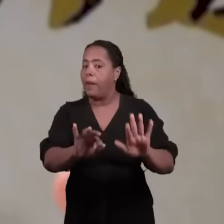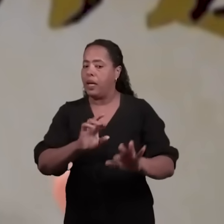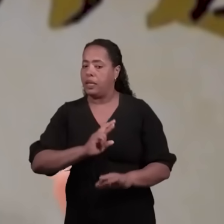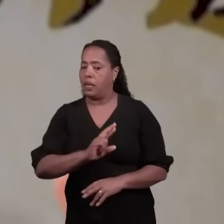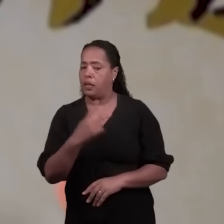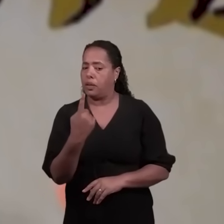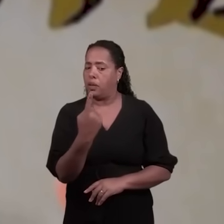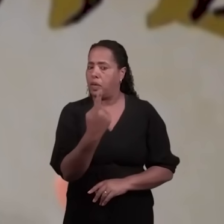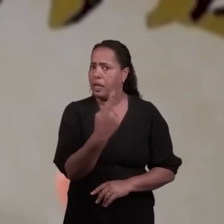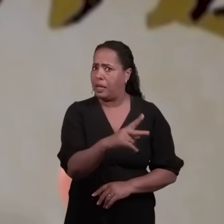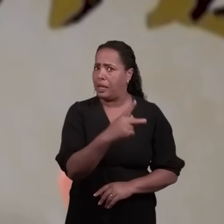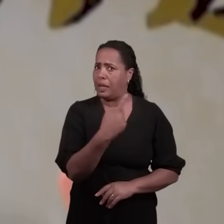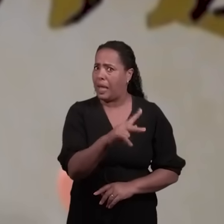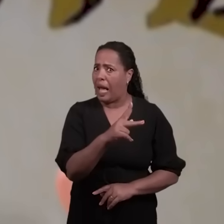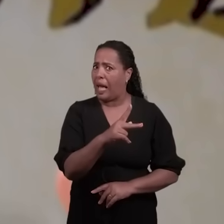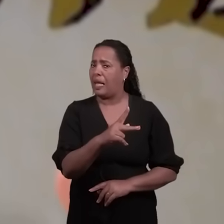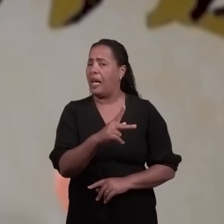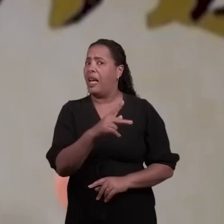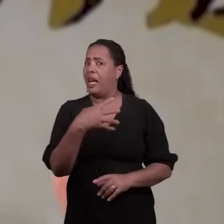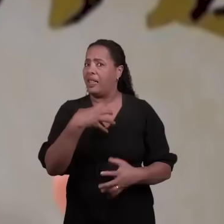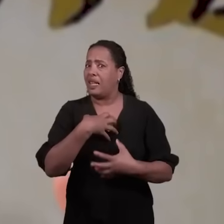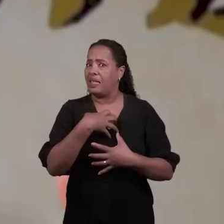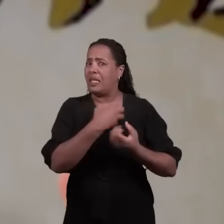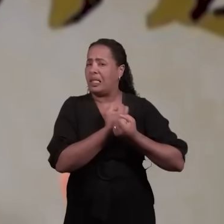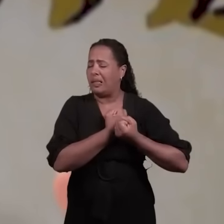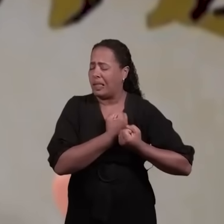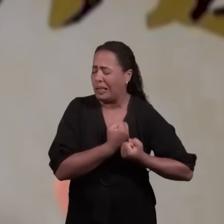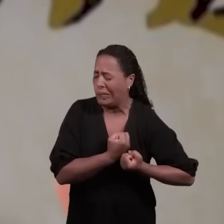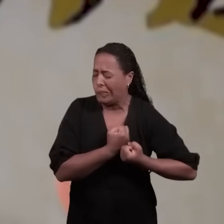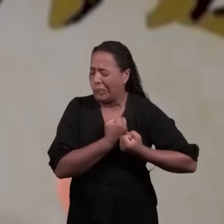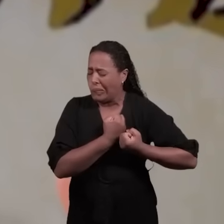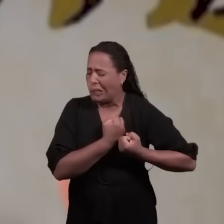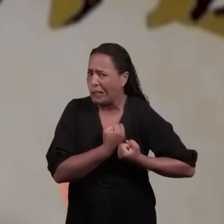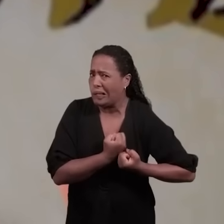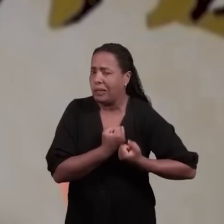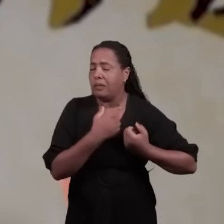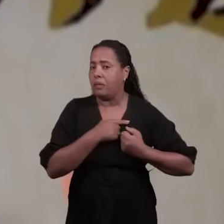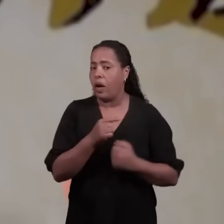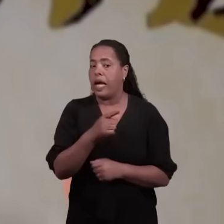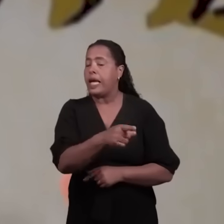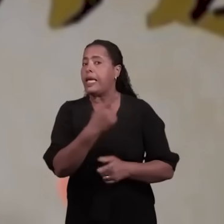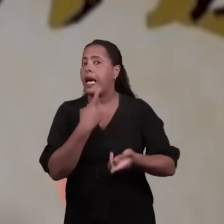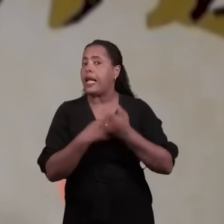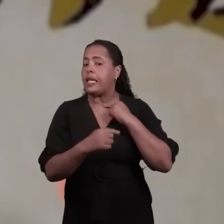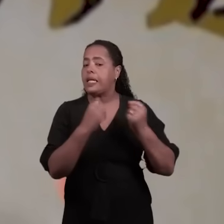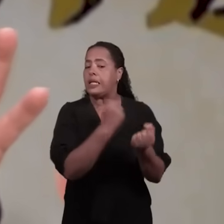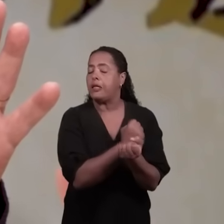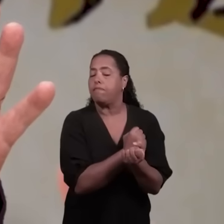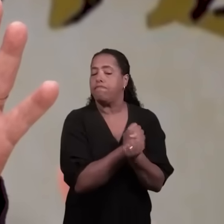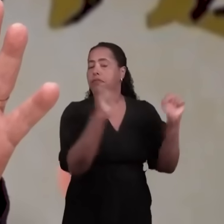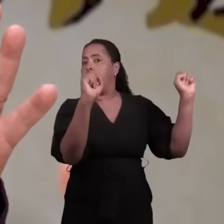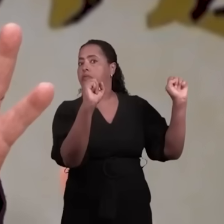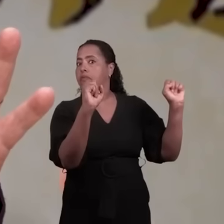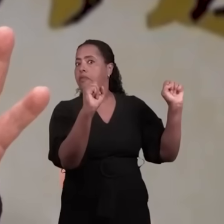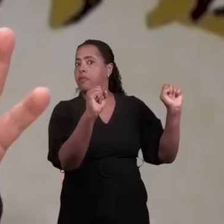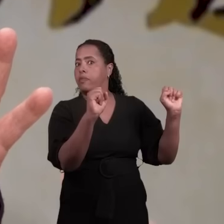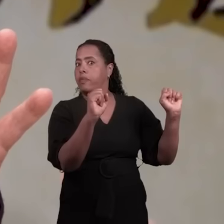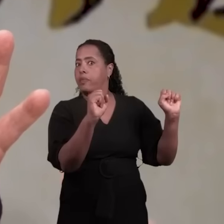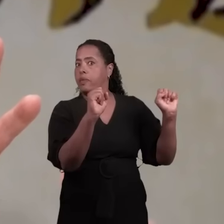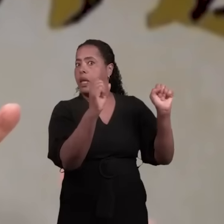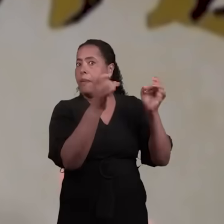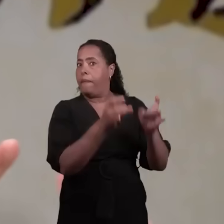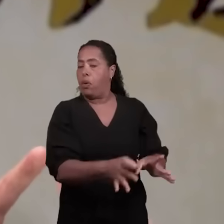a religião dela está se constituindo um peso para ela. E o plano dela é romper com a sua